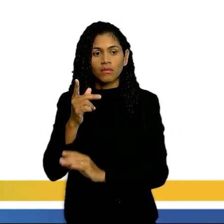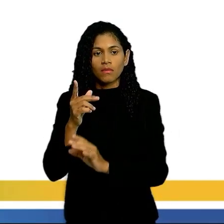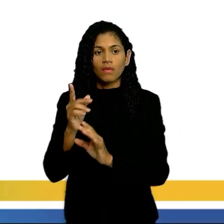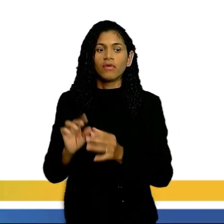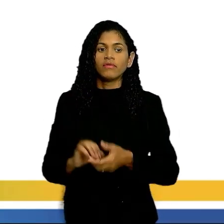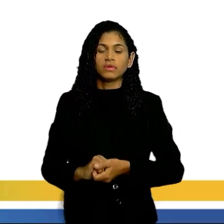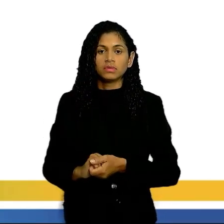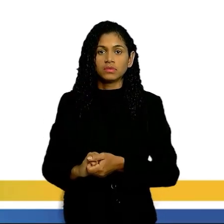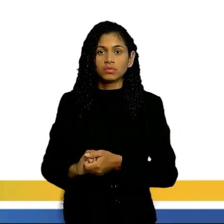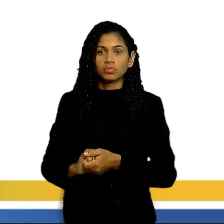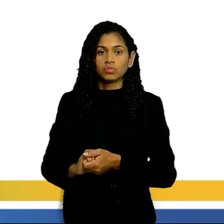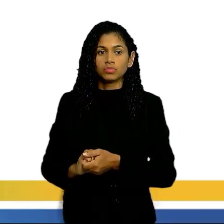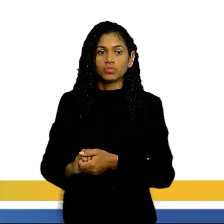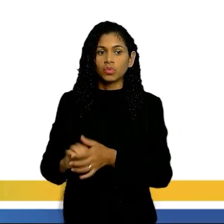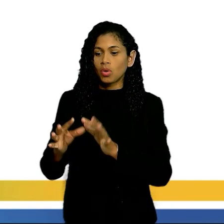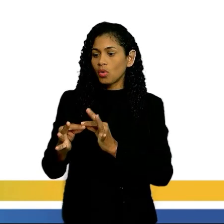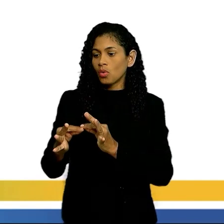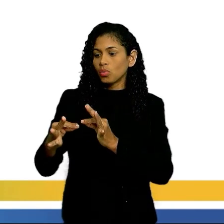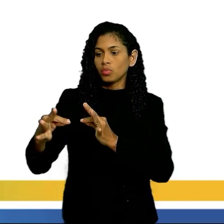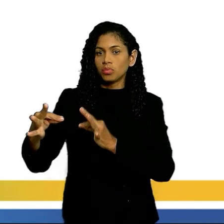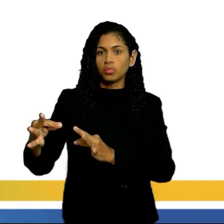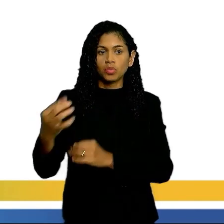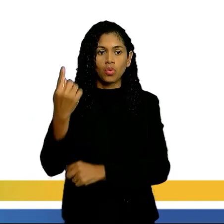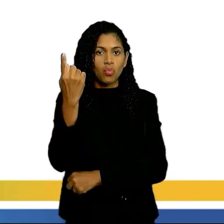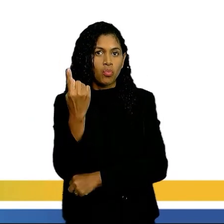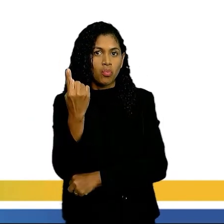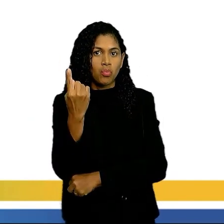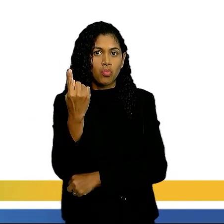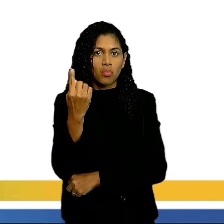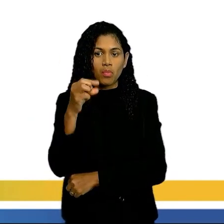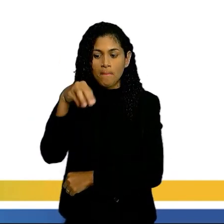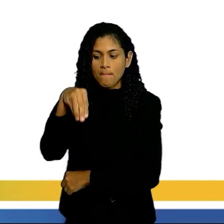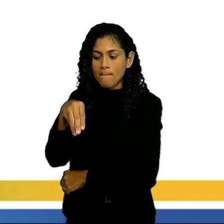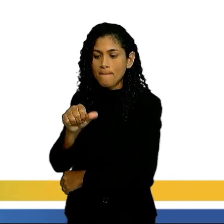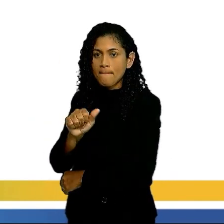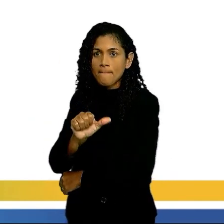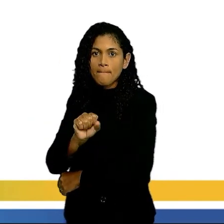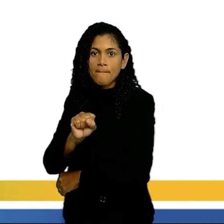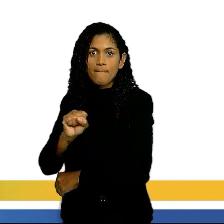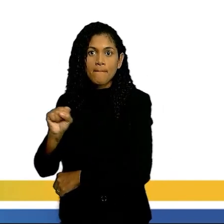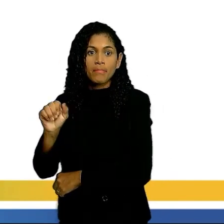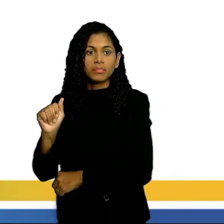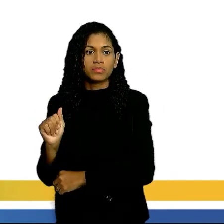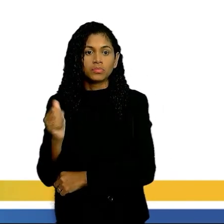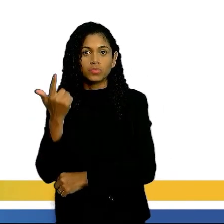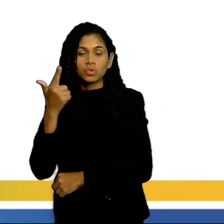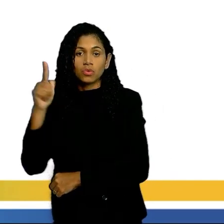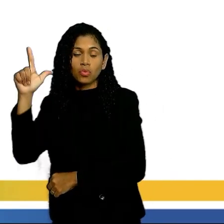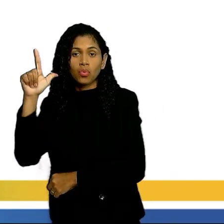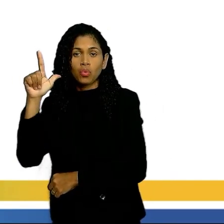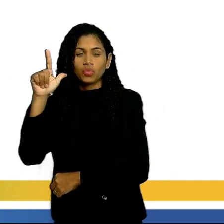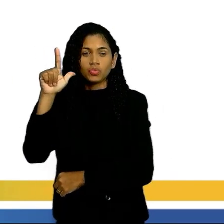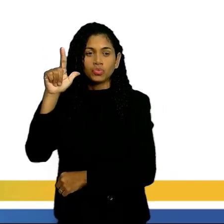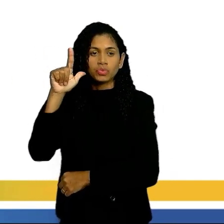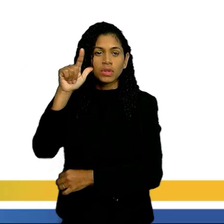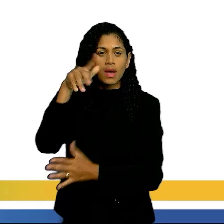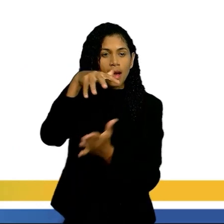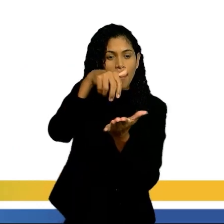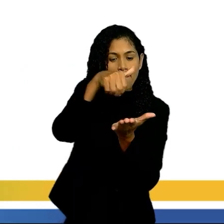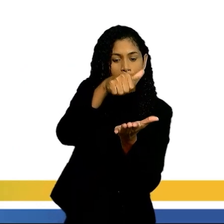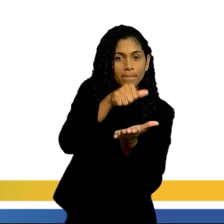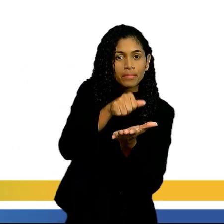comprimento é uma unidade, a massa já é outra, tá? O símbolo